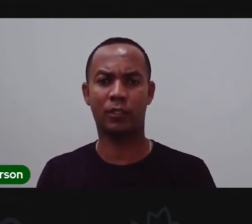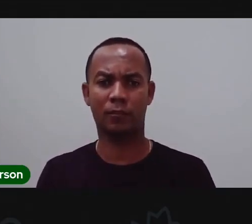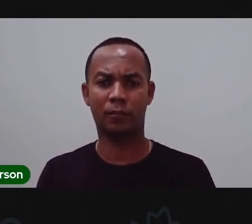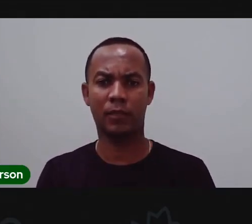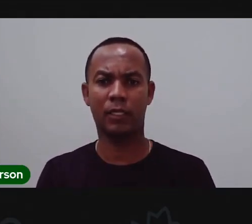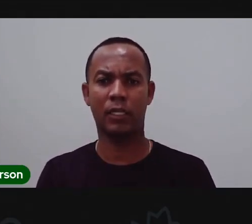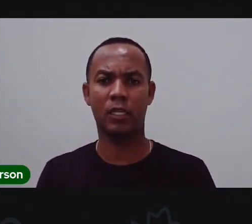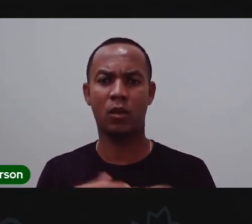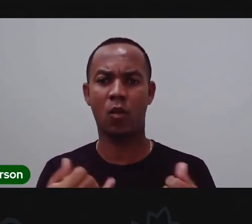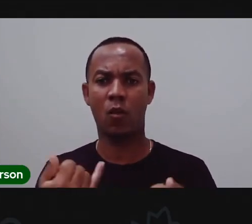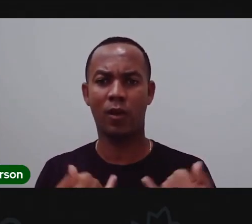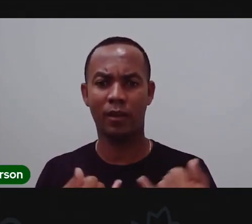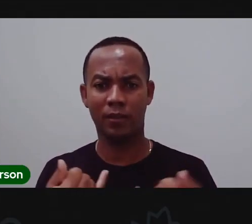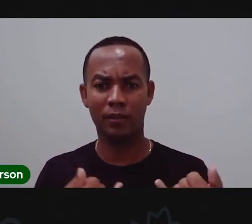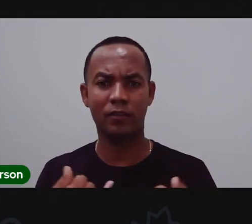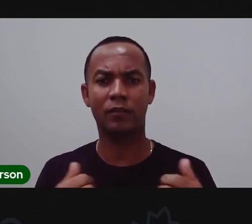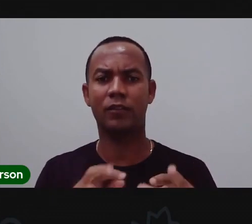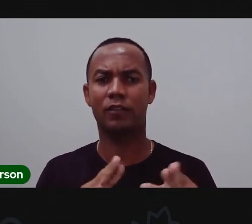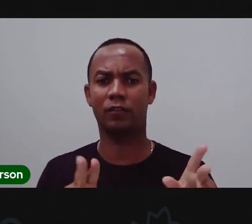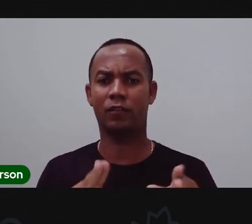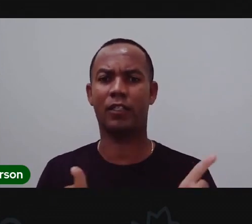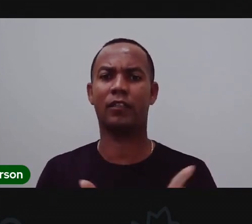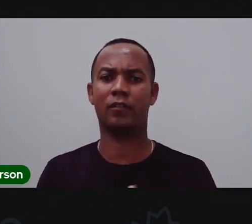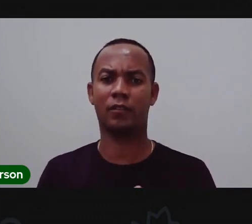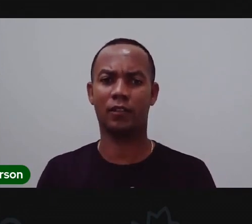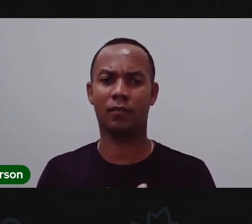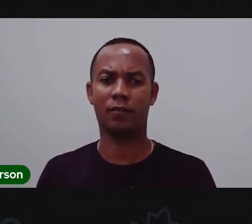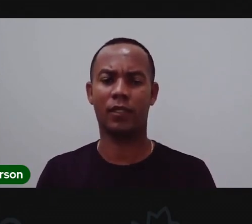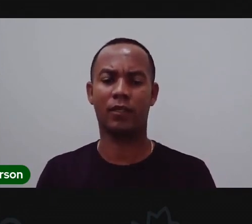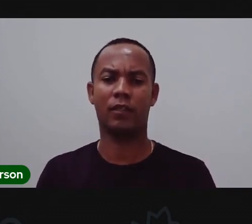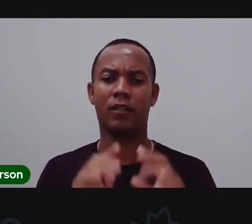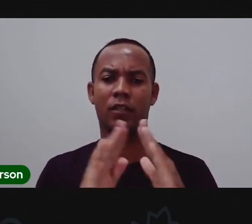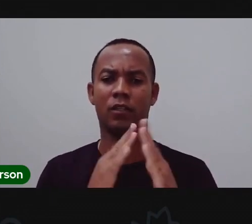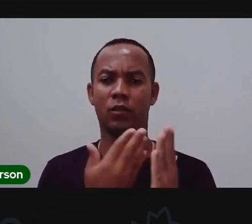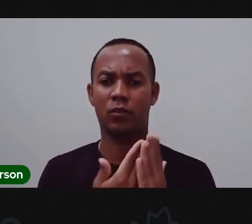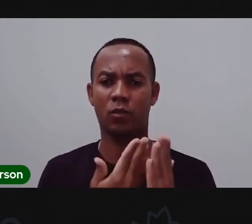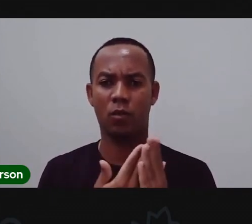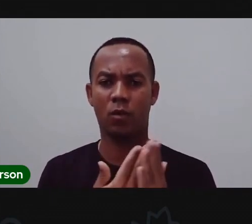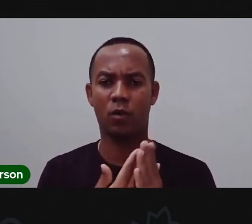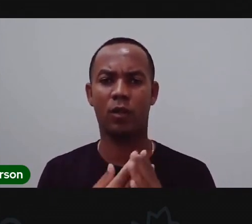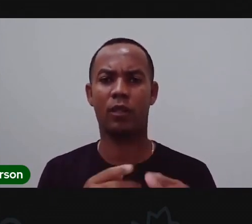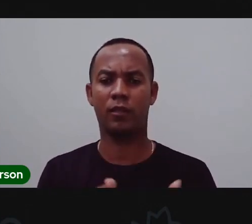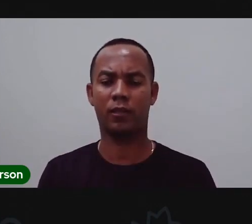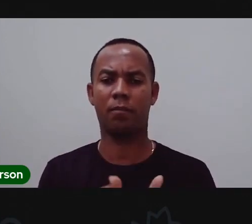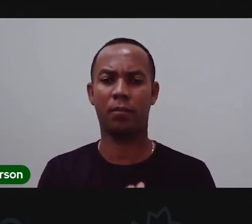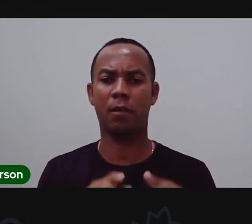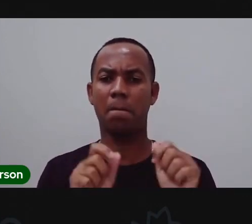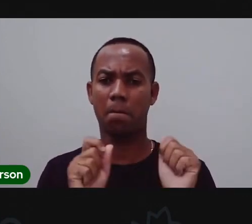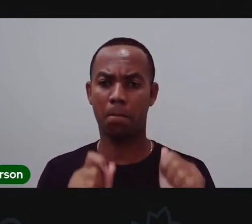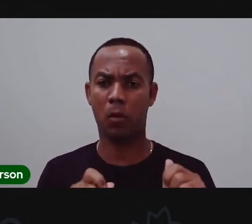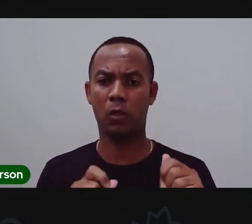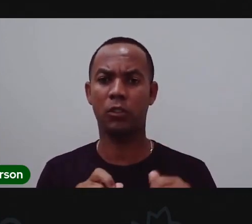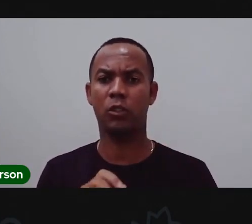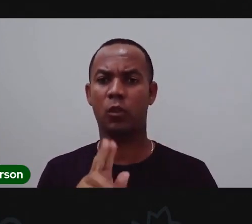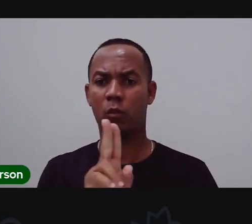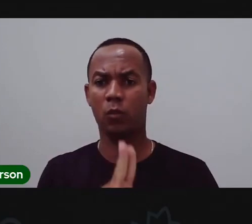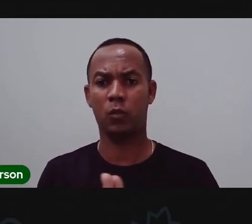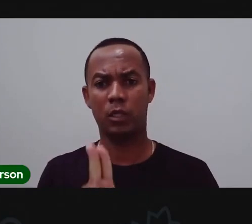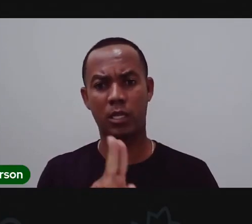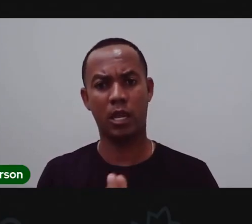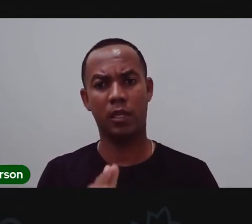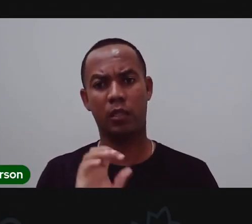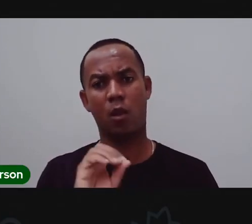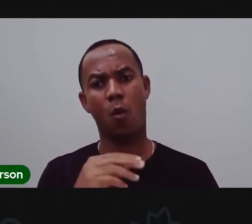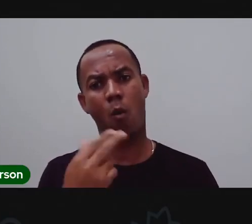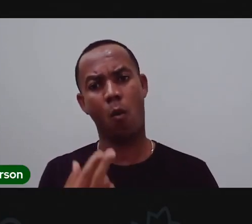as orientações. Essa daqui é encaminhada pela SEDUC para as escolas e podem ser utilizadas ou não,